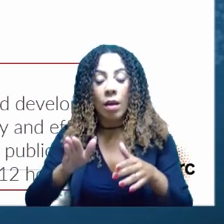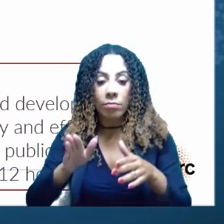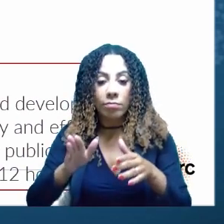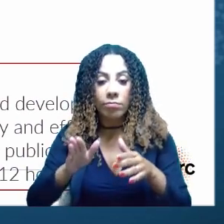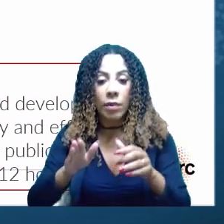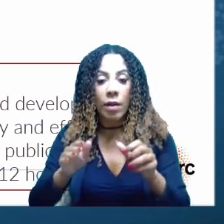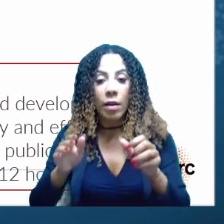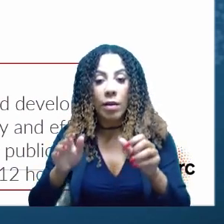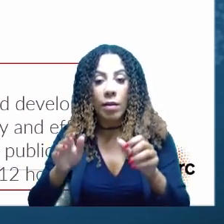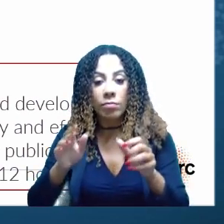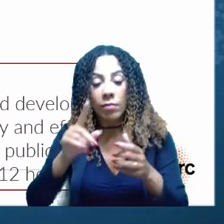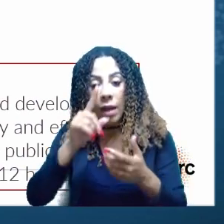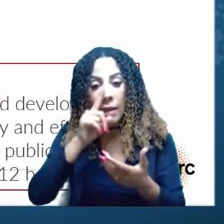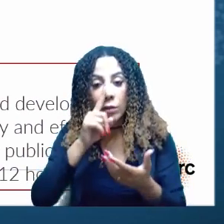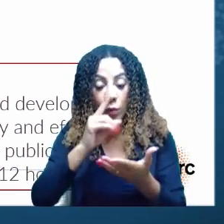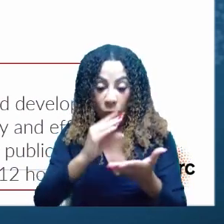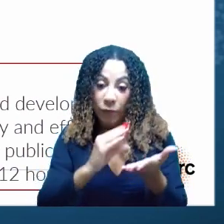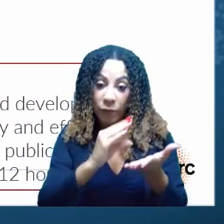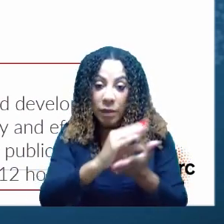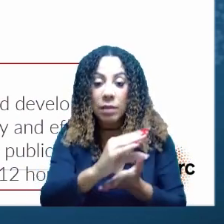tomados, foram riscos financeiros